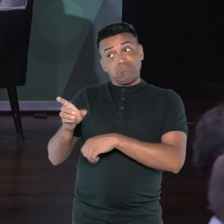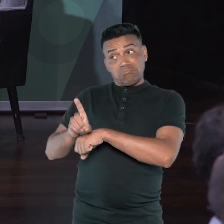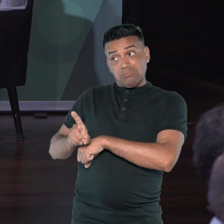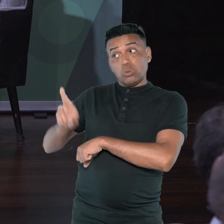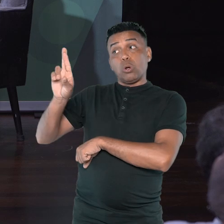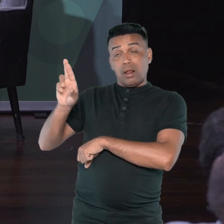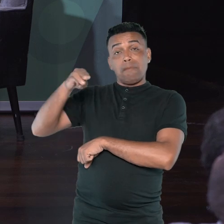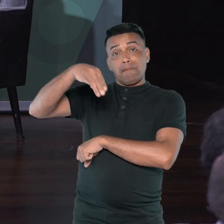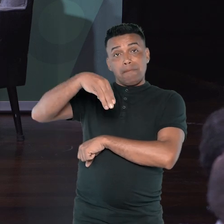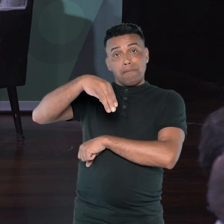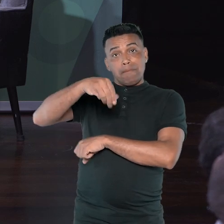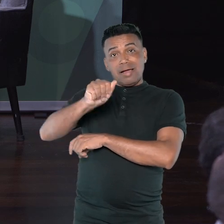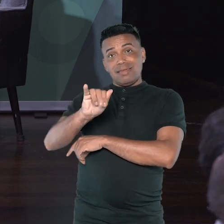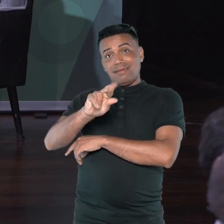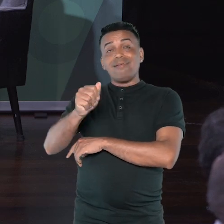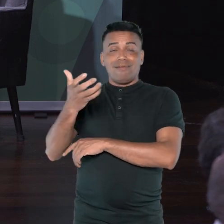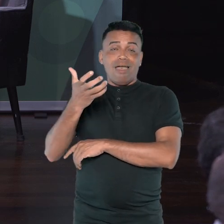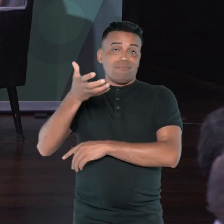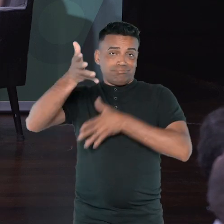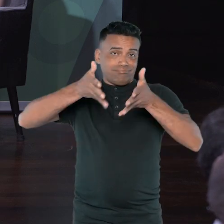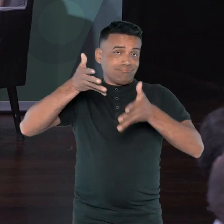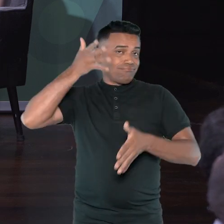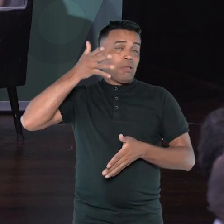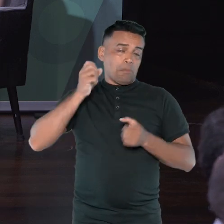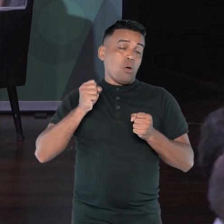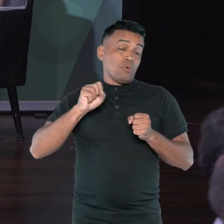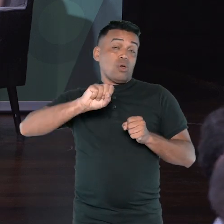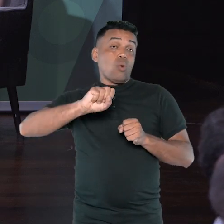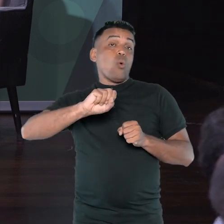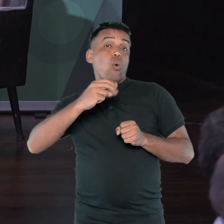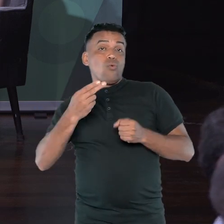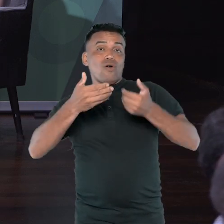Maíra queira fazer algum outro comentário, mas eu abro a plateia.